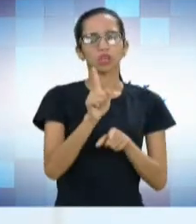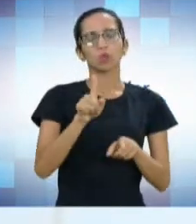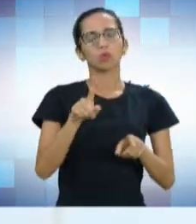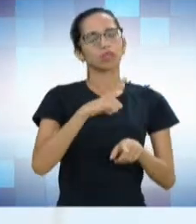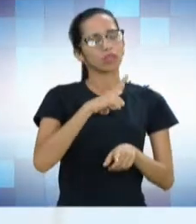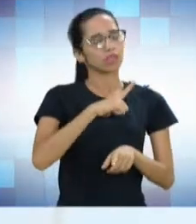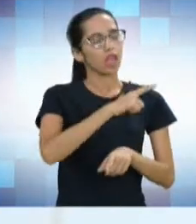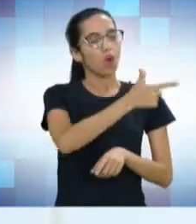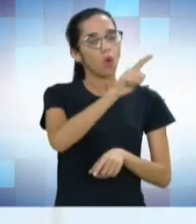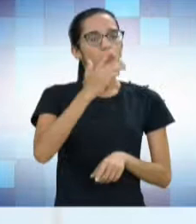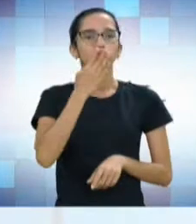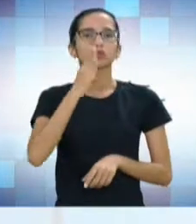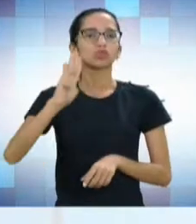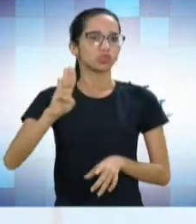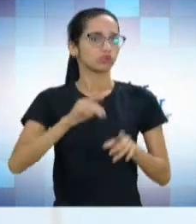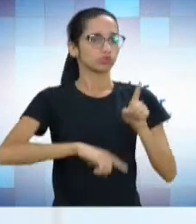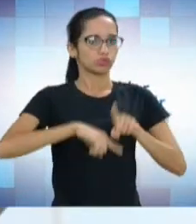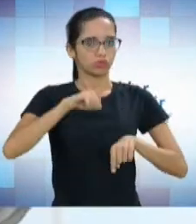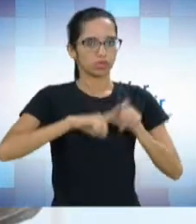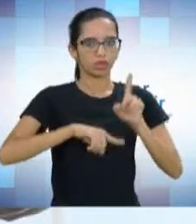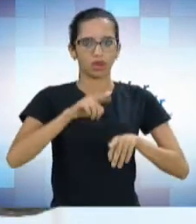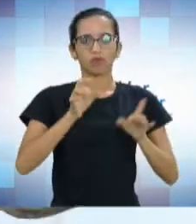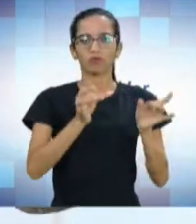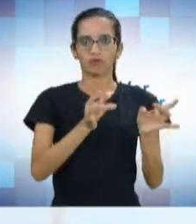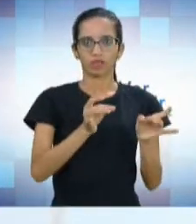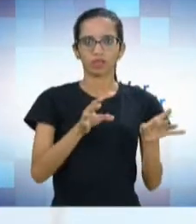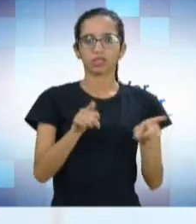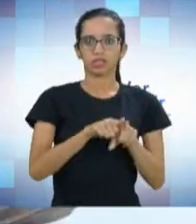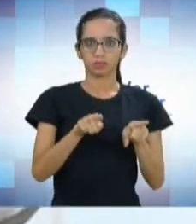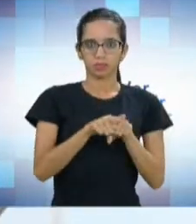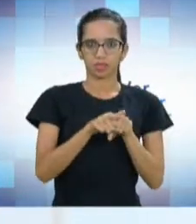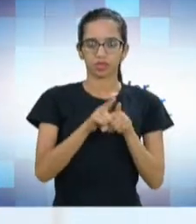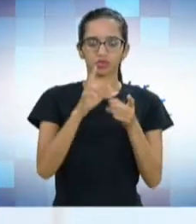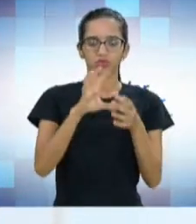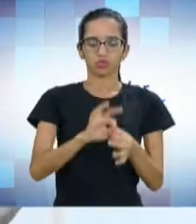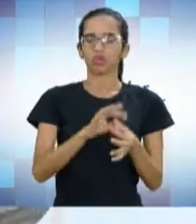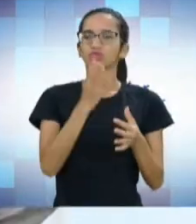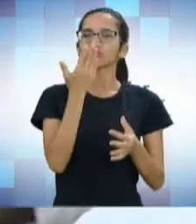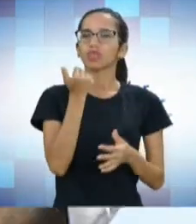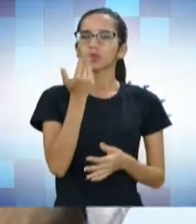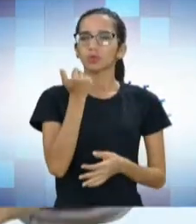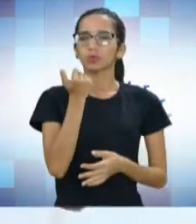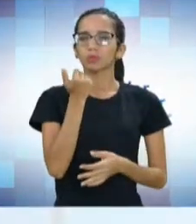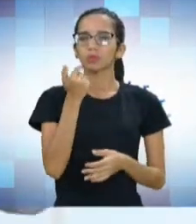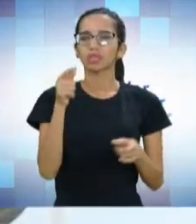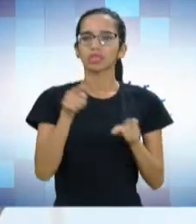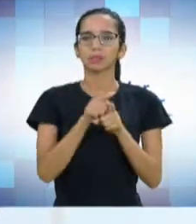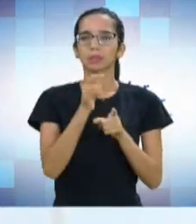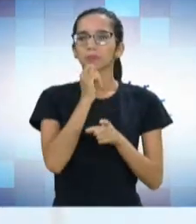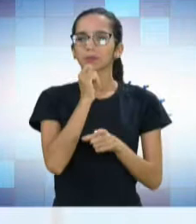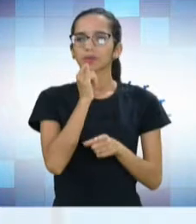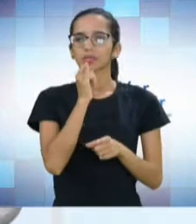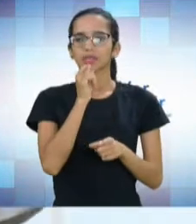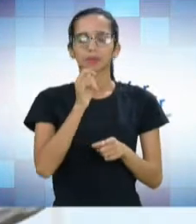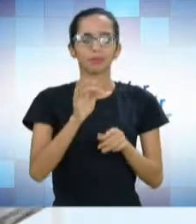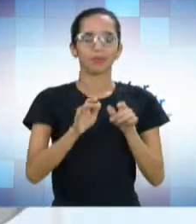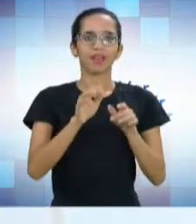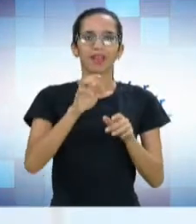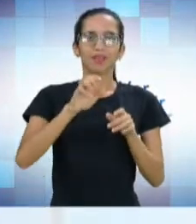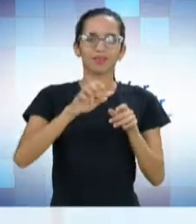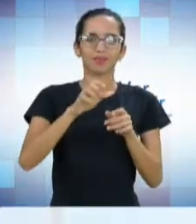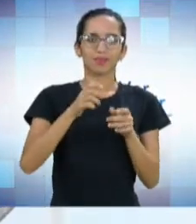colocar à disposição da população o de trás dentro da área do alimento o financiamento do espetinho do